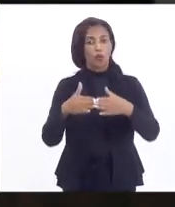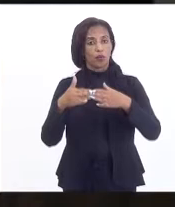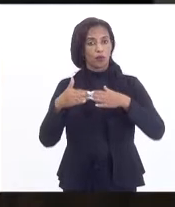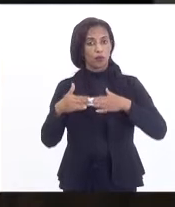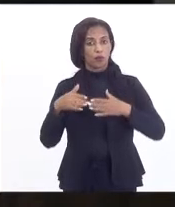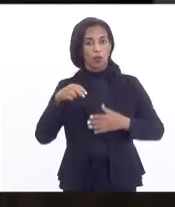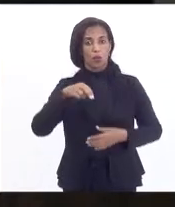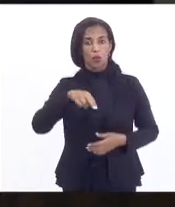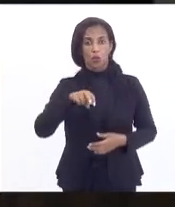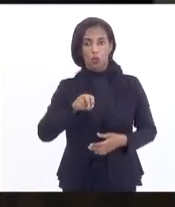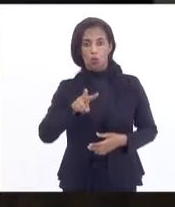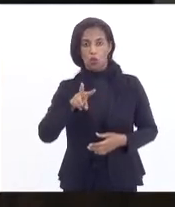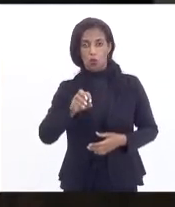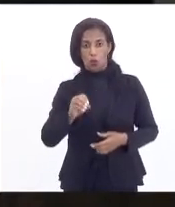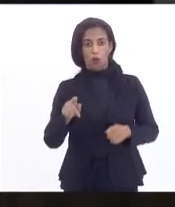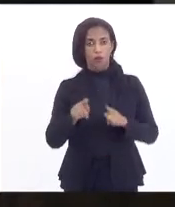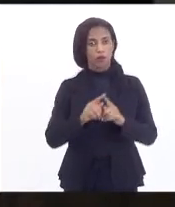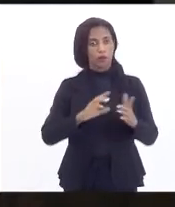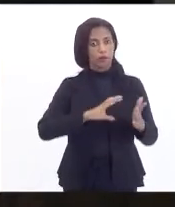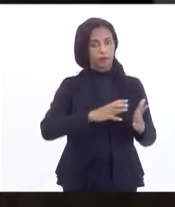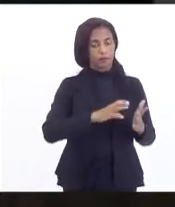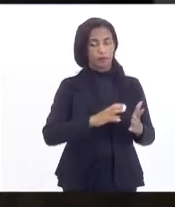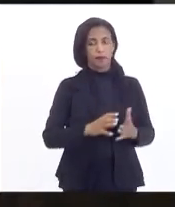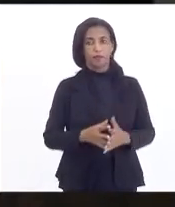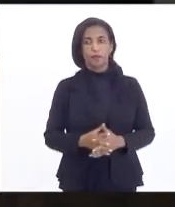Novo. E do PSOL. E do PSOL.